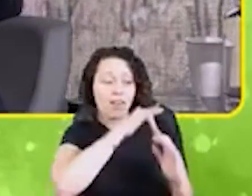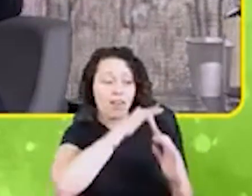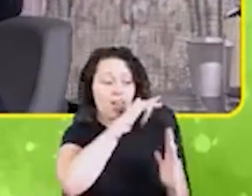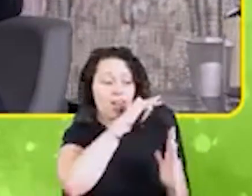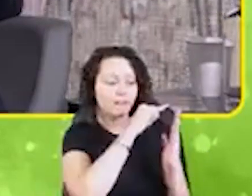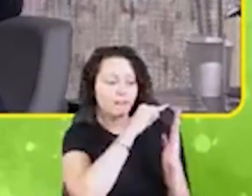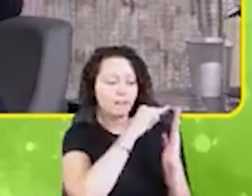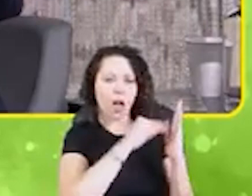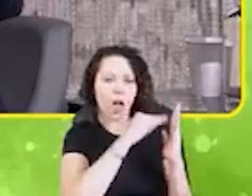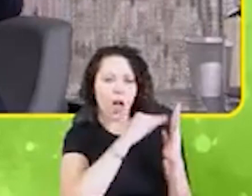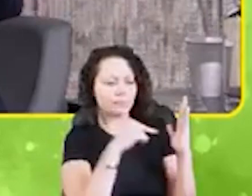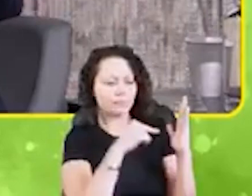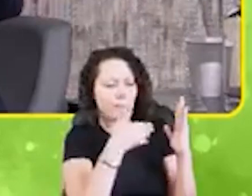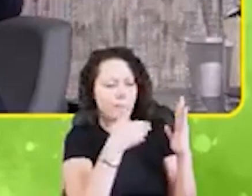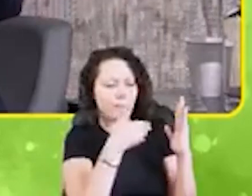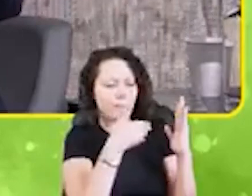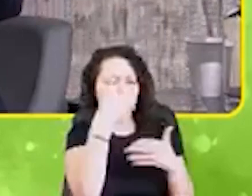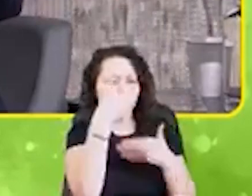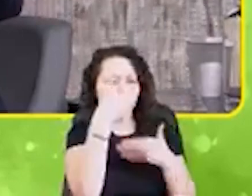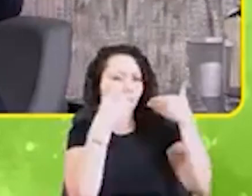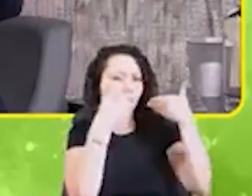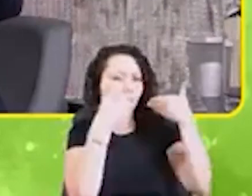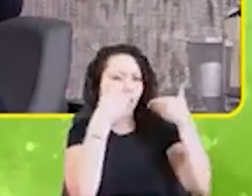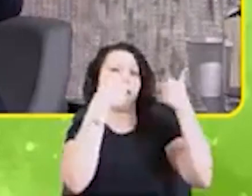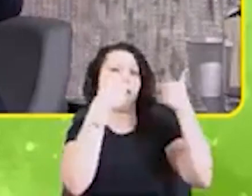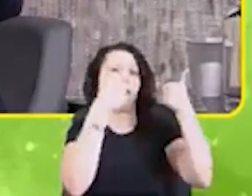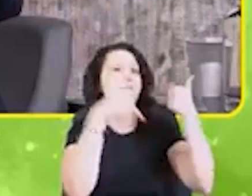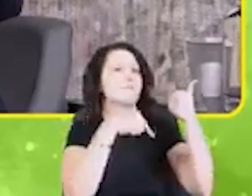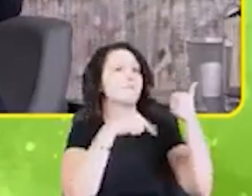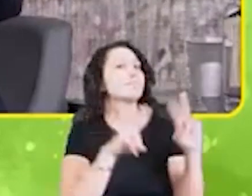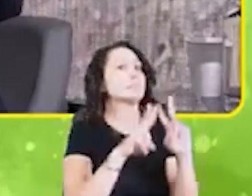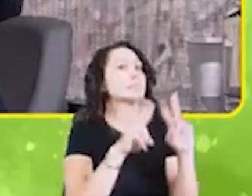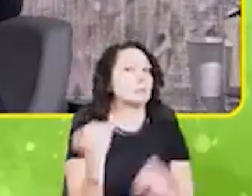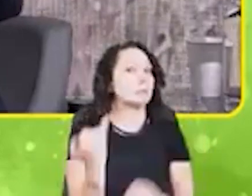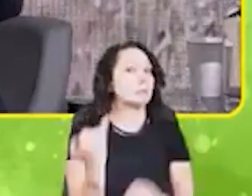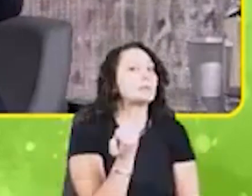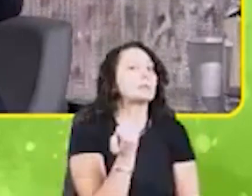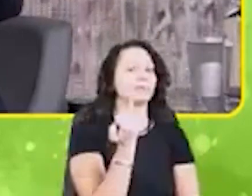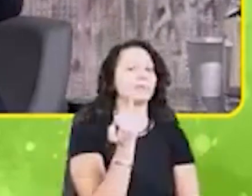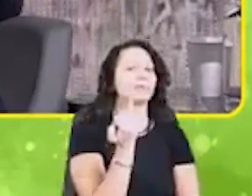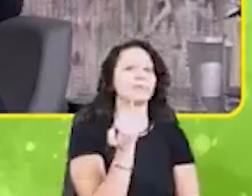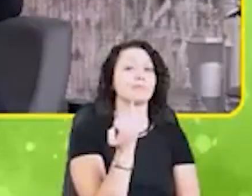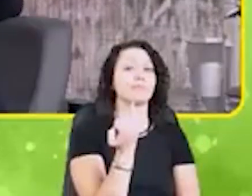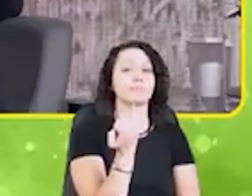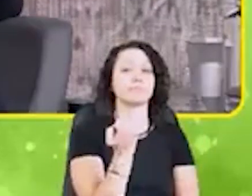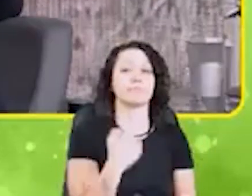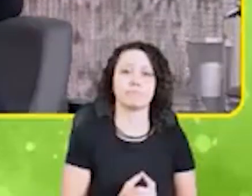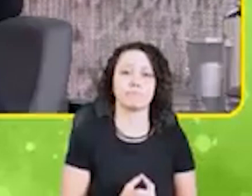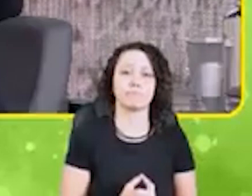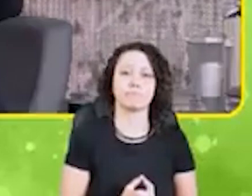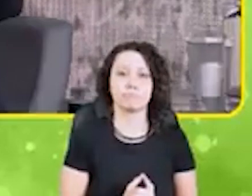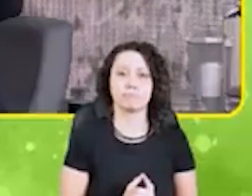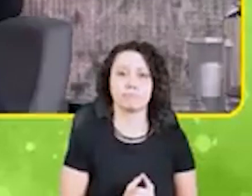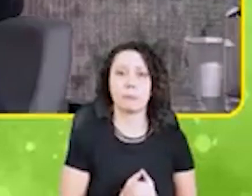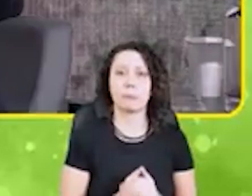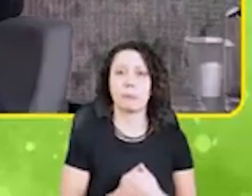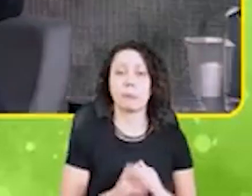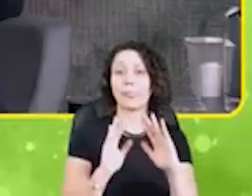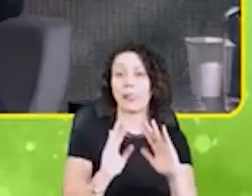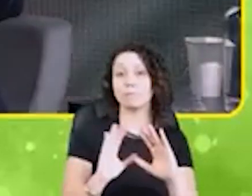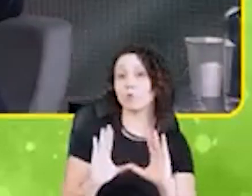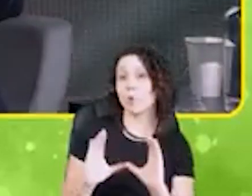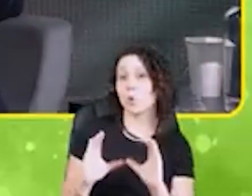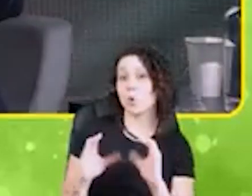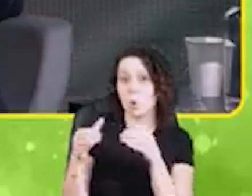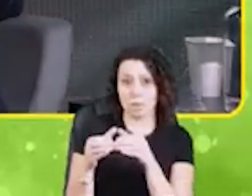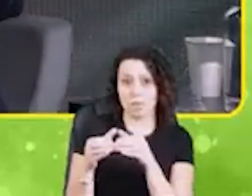é a porque isso foi no recentemente objeto de uma decisão do comitê interministerial